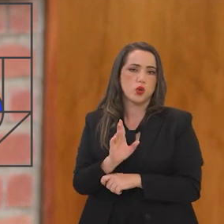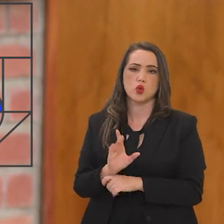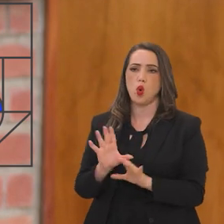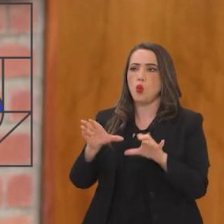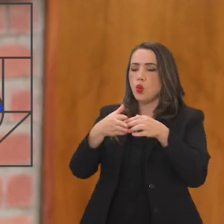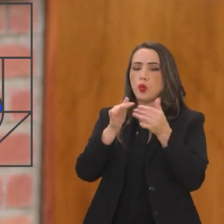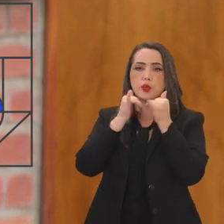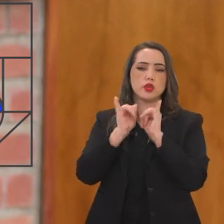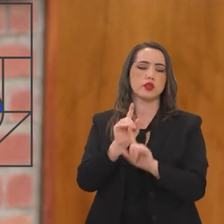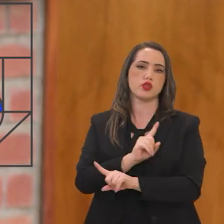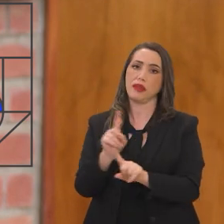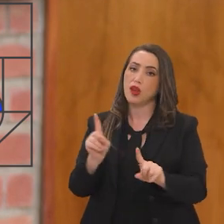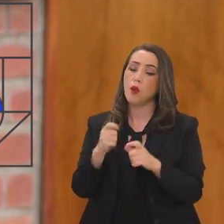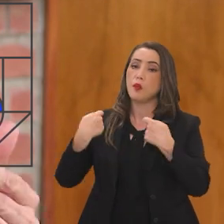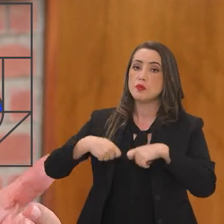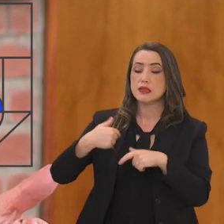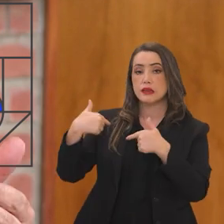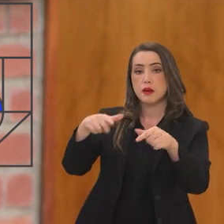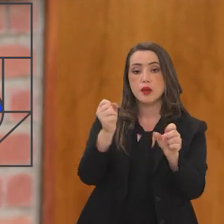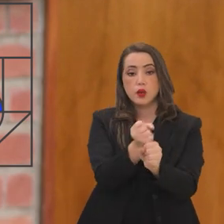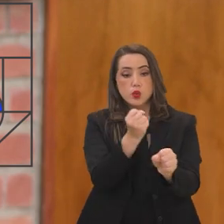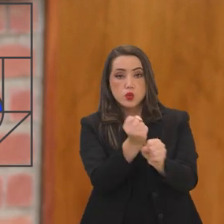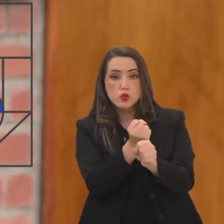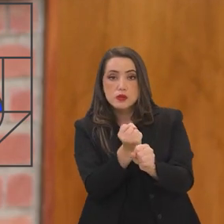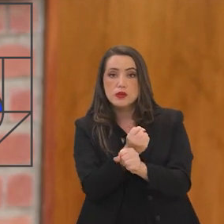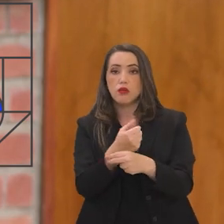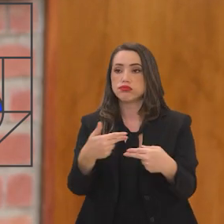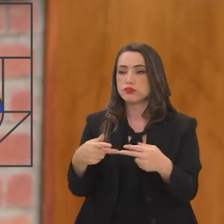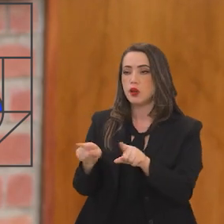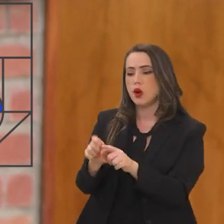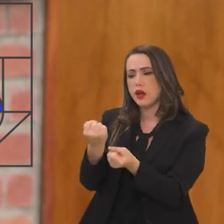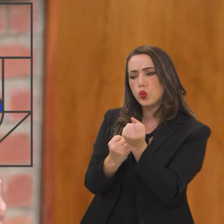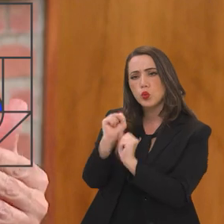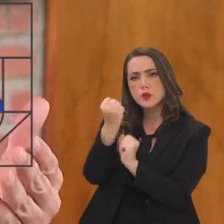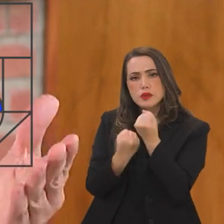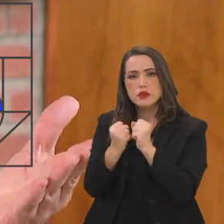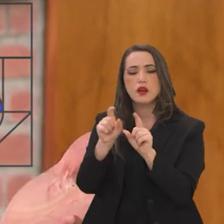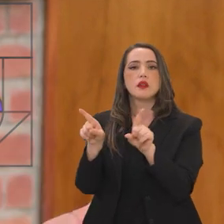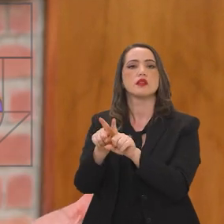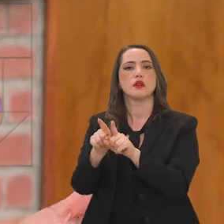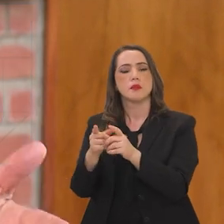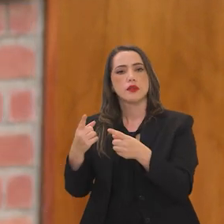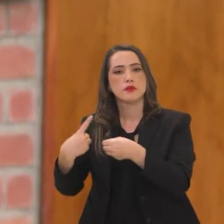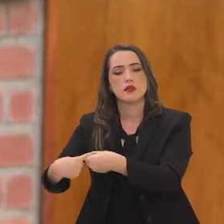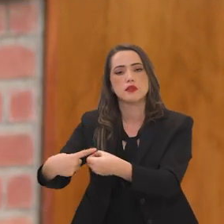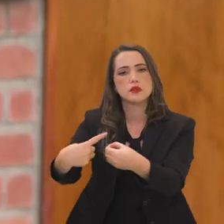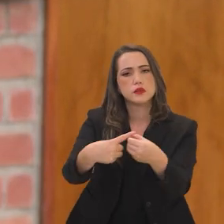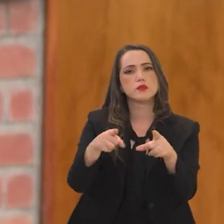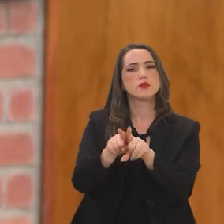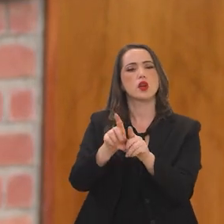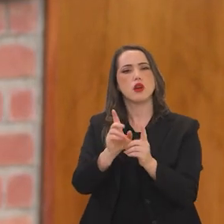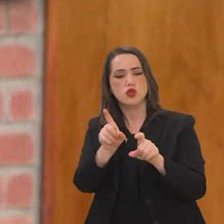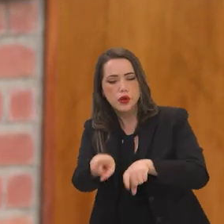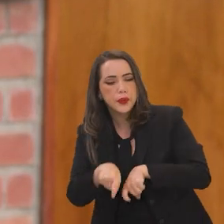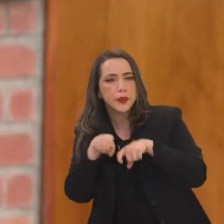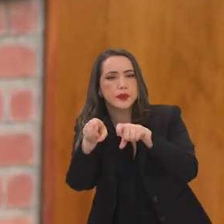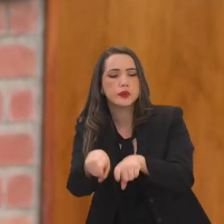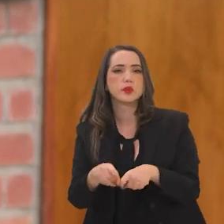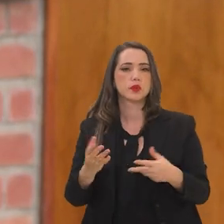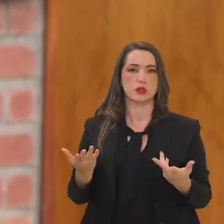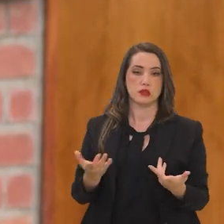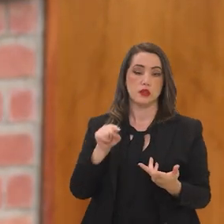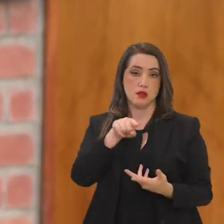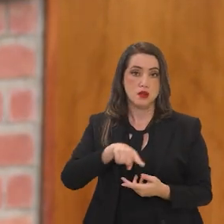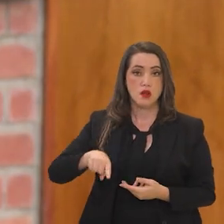só o setor da energia né você precisa trabalhar a construção civil você precisa trabalhar a cidade você precisa trabalhar